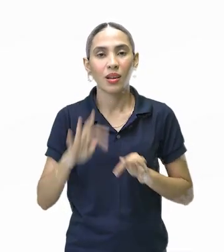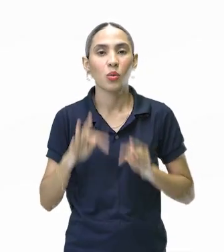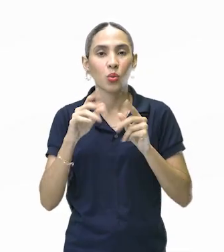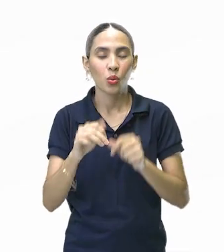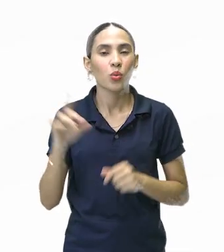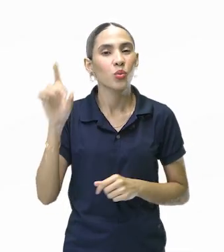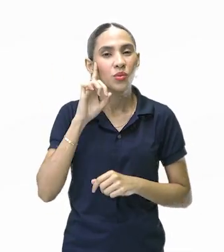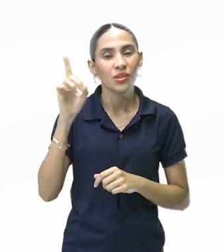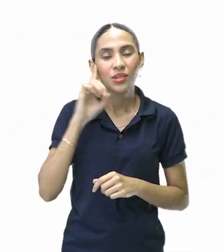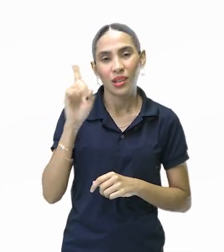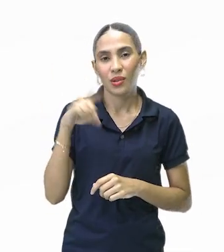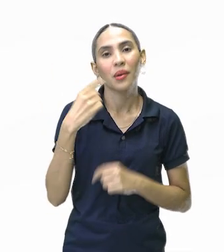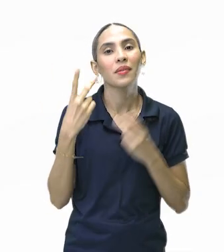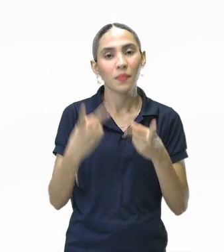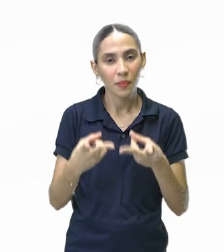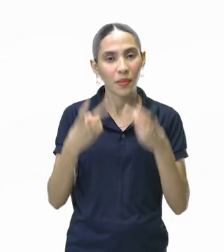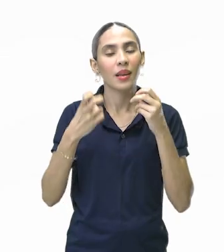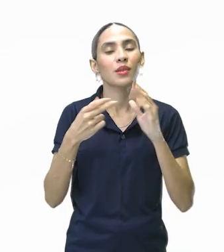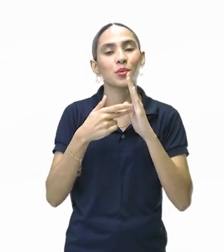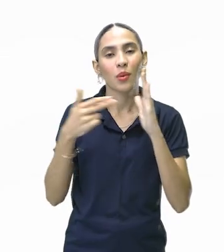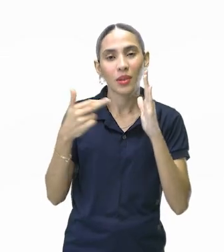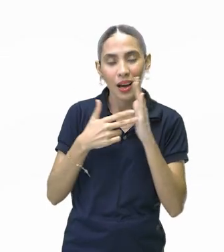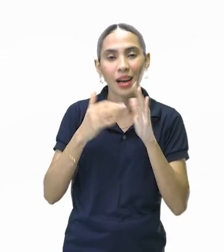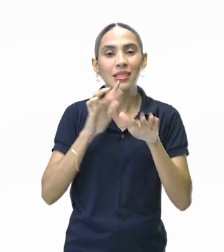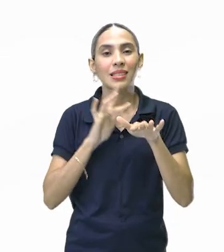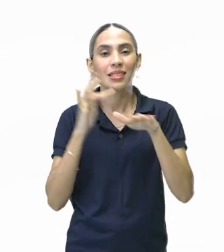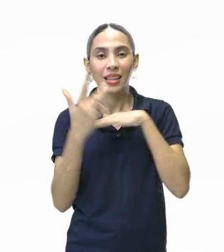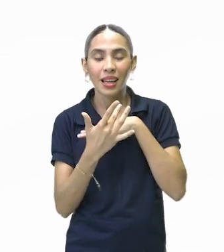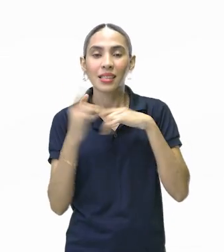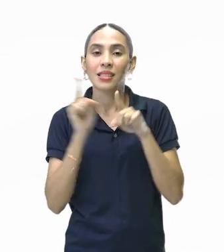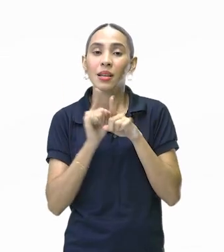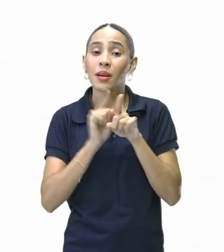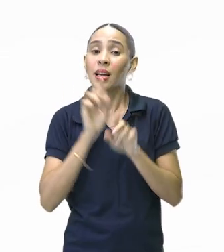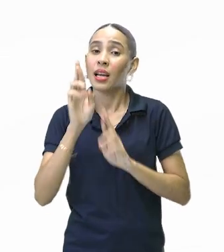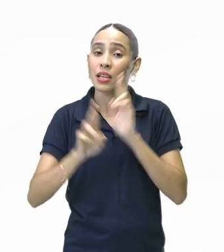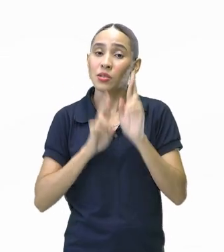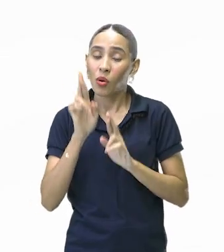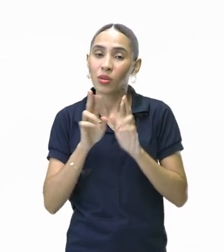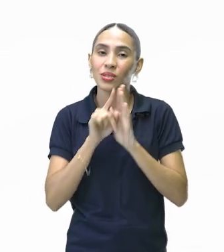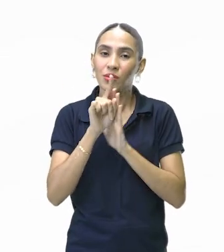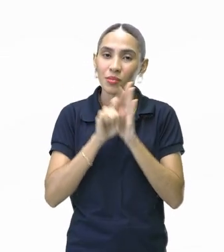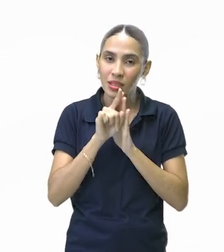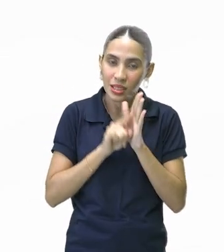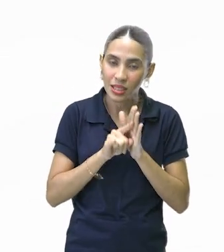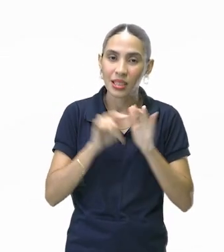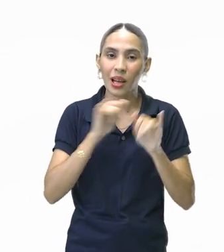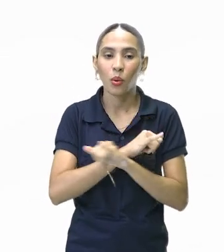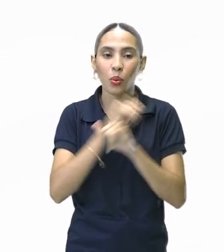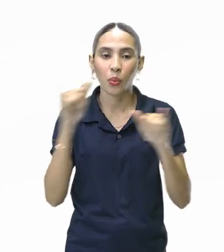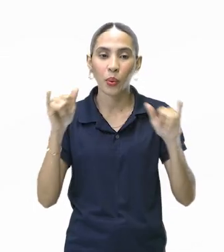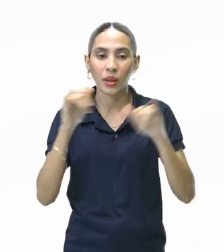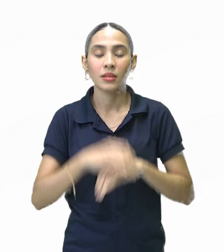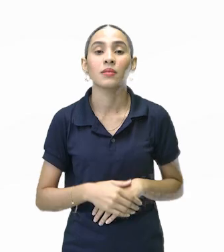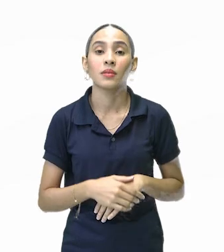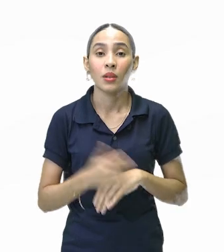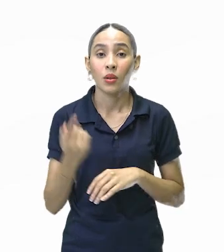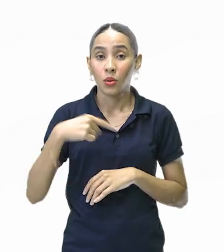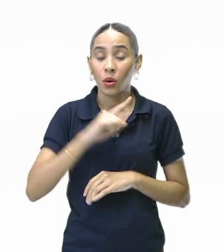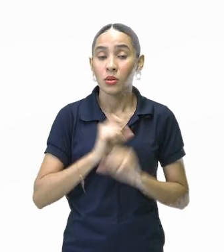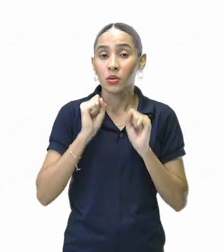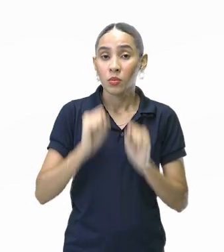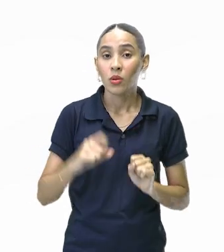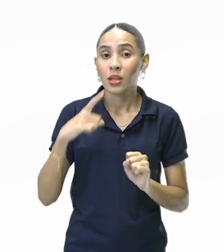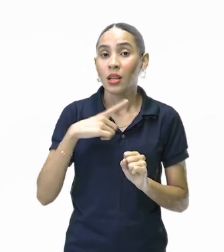os dias a gente vê, né, nos jornais, na internet, resultados de pesquisa que são divulgados para que a gente possa